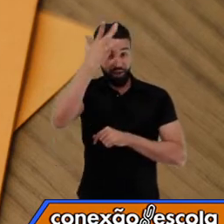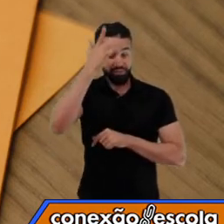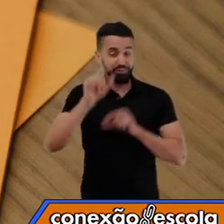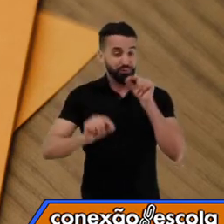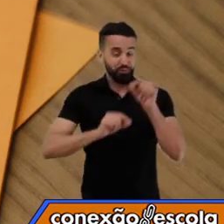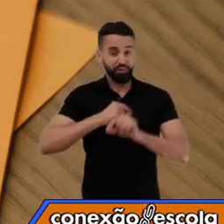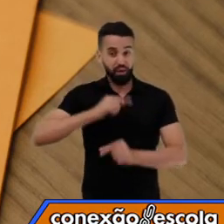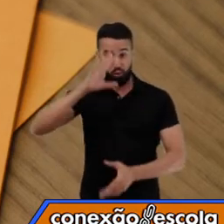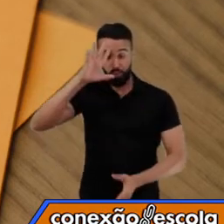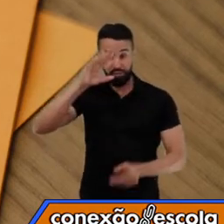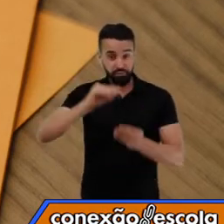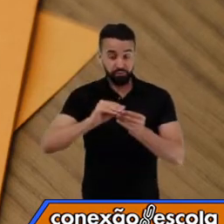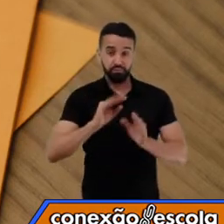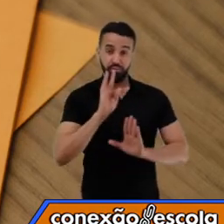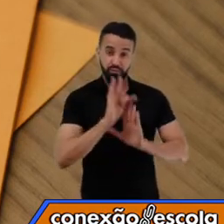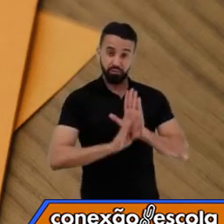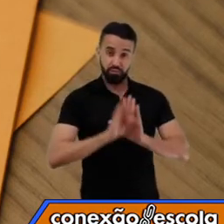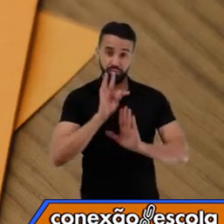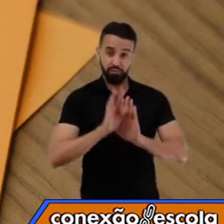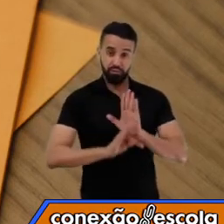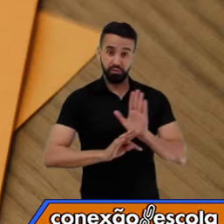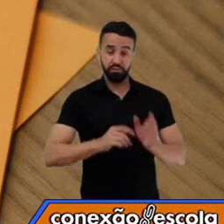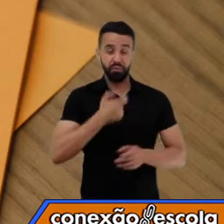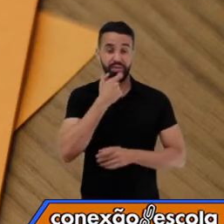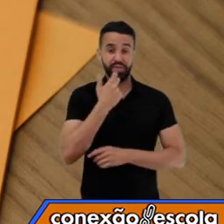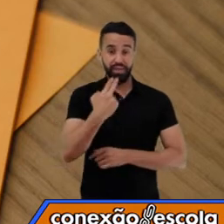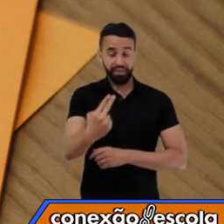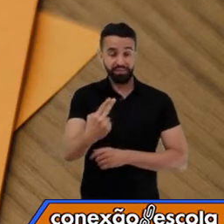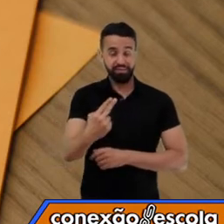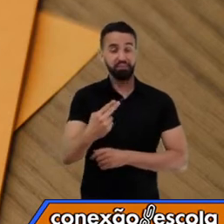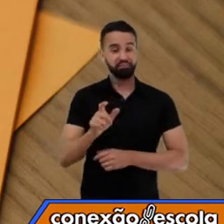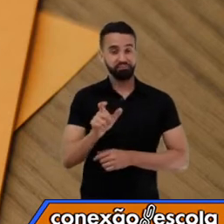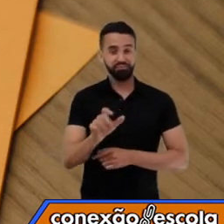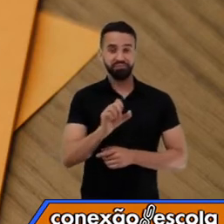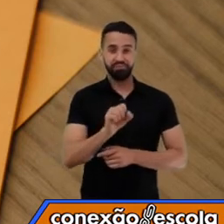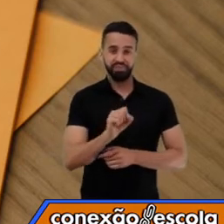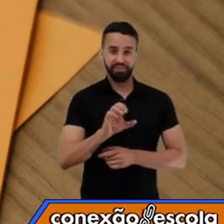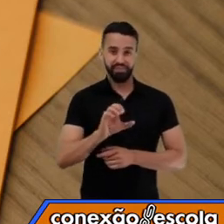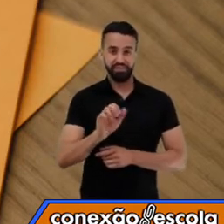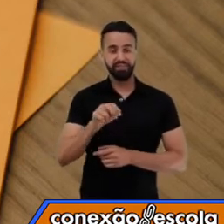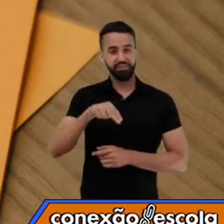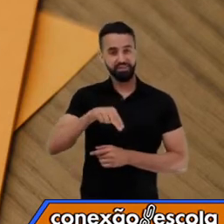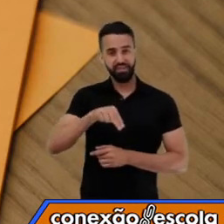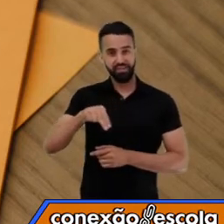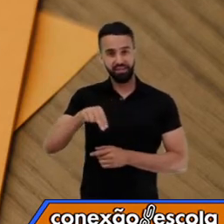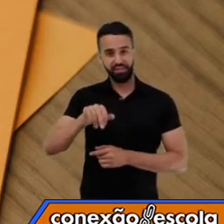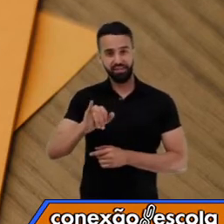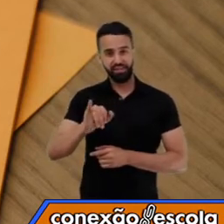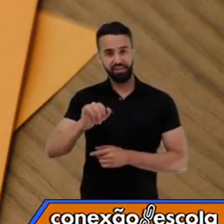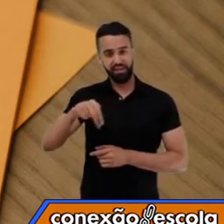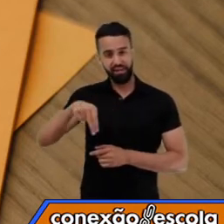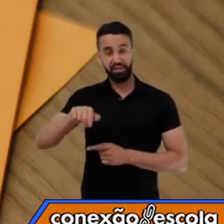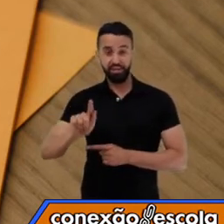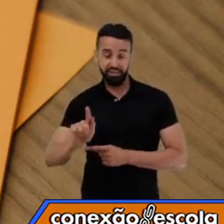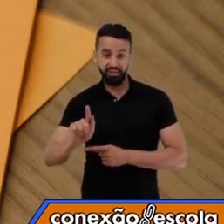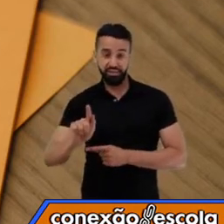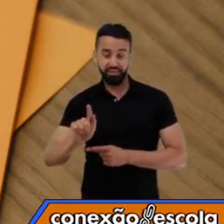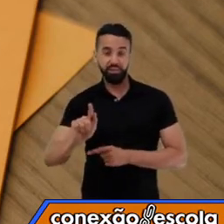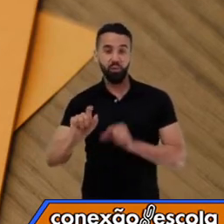sua compreensão de um texto em mesa é o skinning o ISSQN é